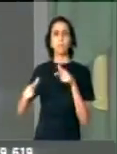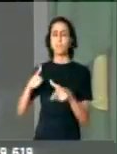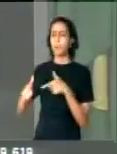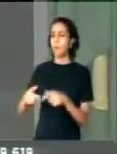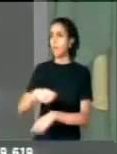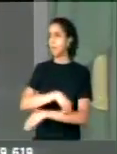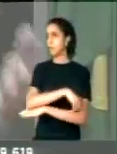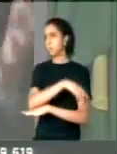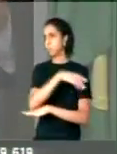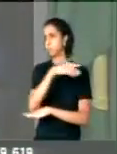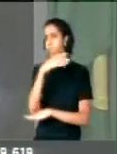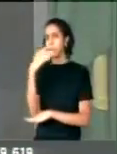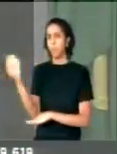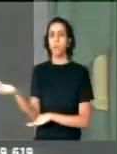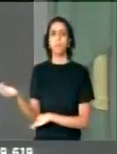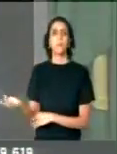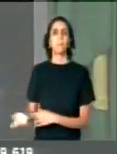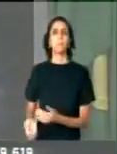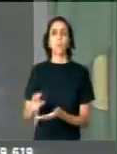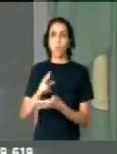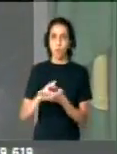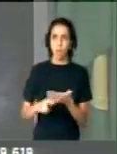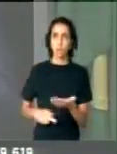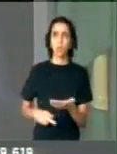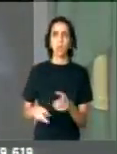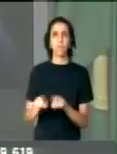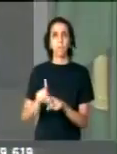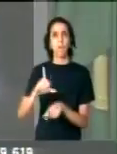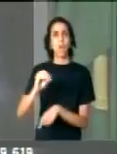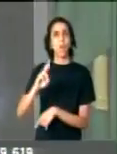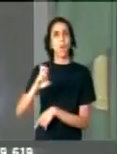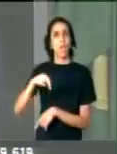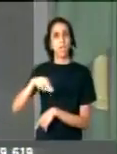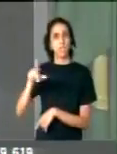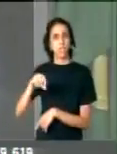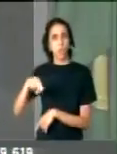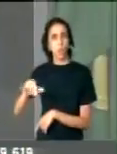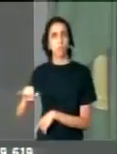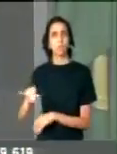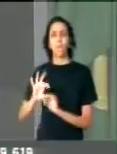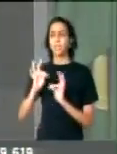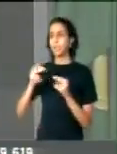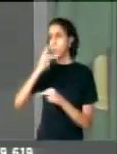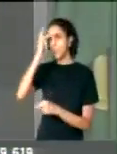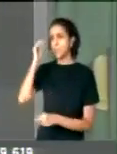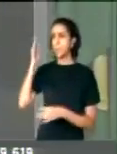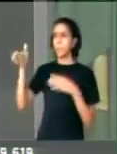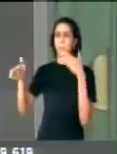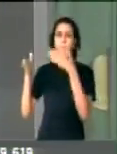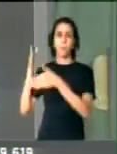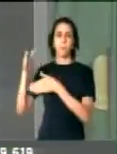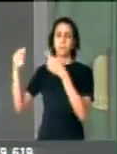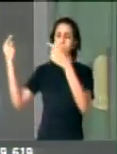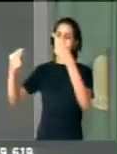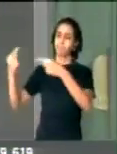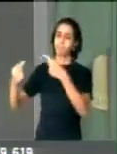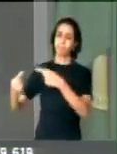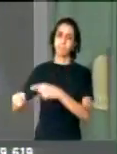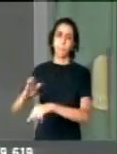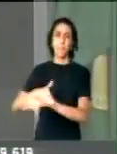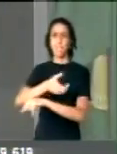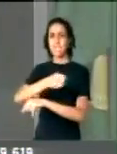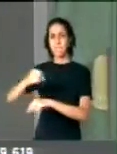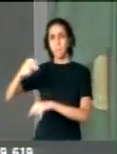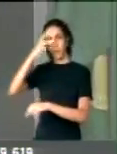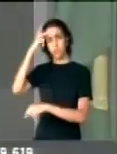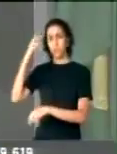diuturno do relator Onyx Lorenzoni, e aqueles que compareceram e ouviram mais de 100 pessoas ali